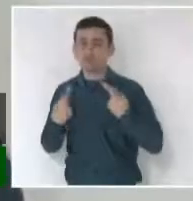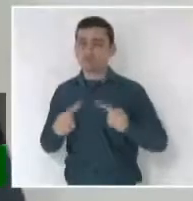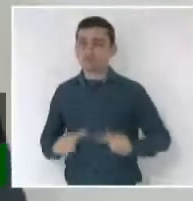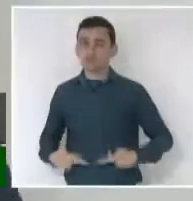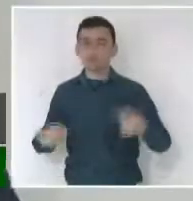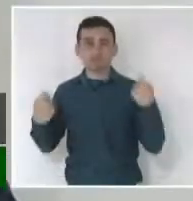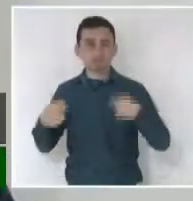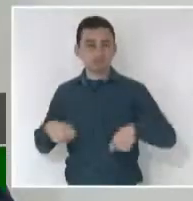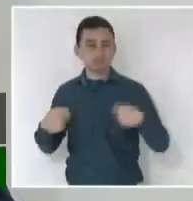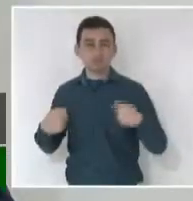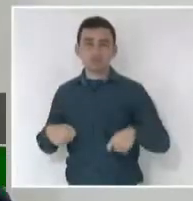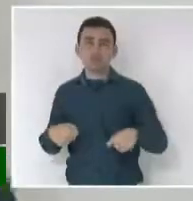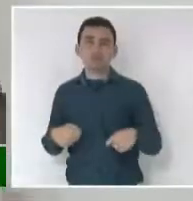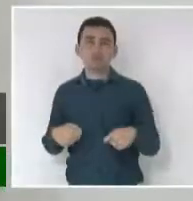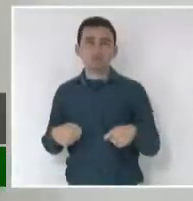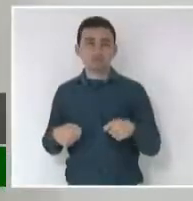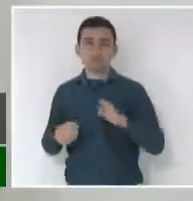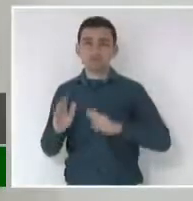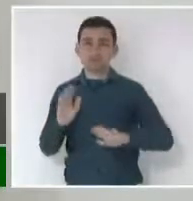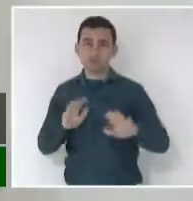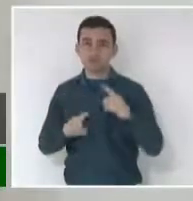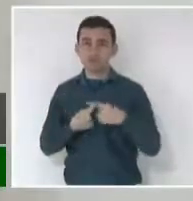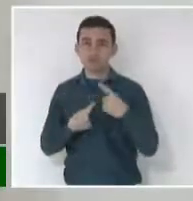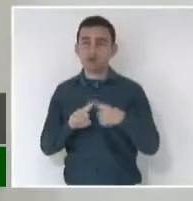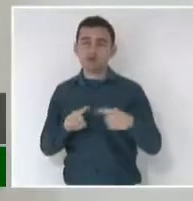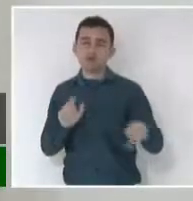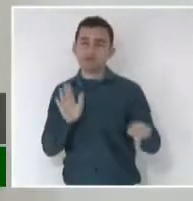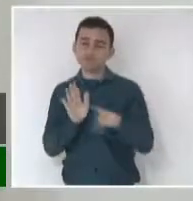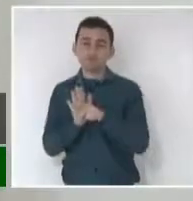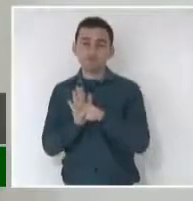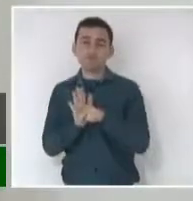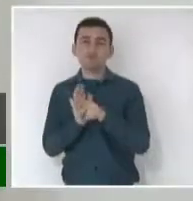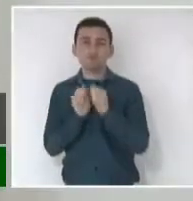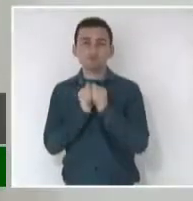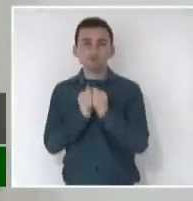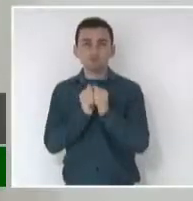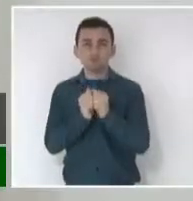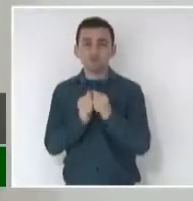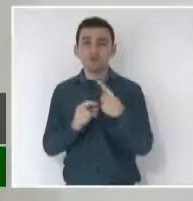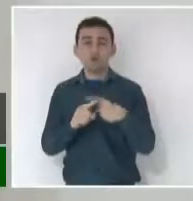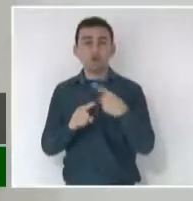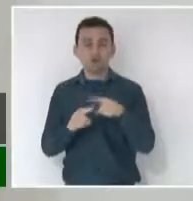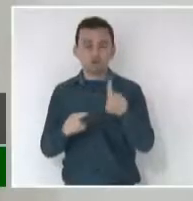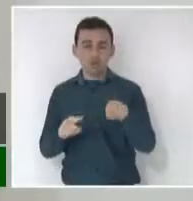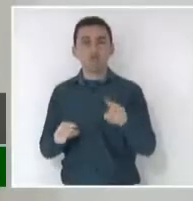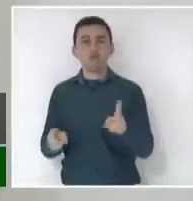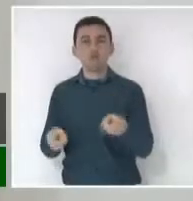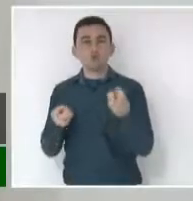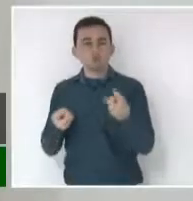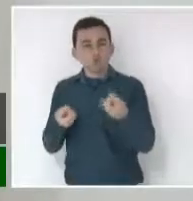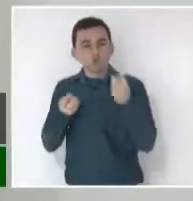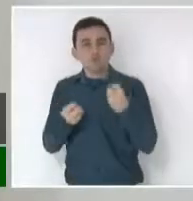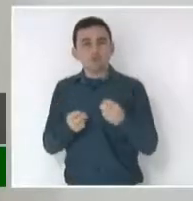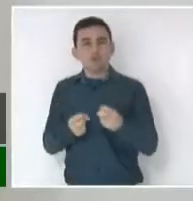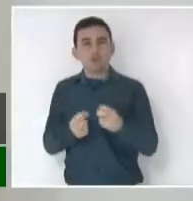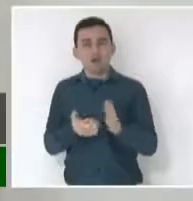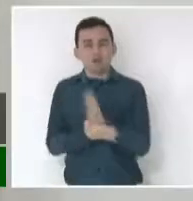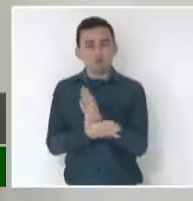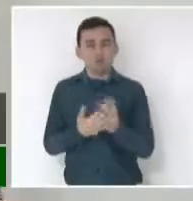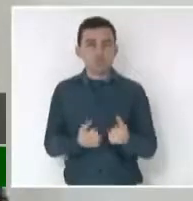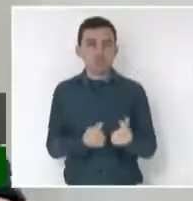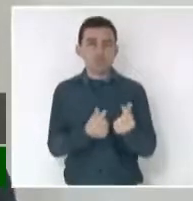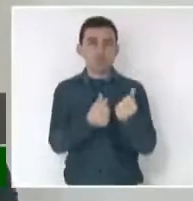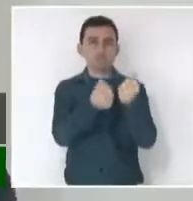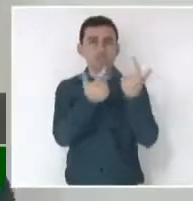no jogo também. E muitas vezes, em nome do lucro, da concentração da riqueza, do